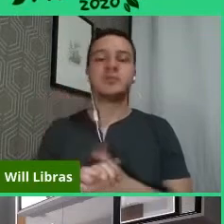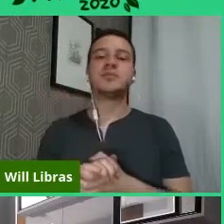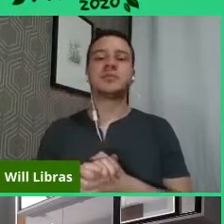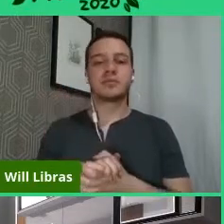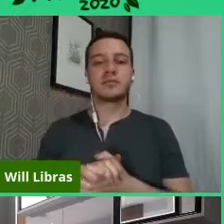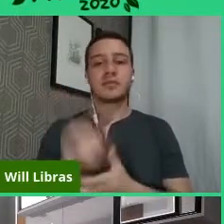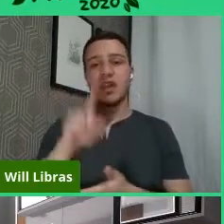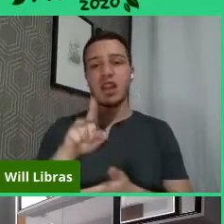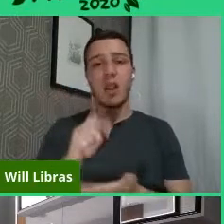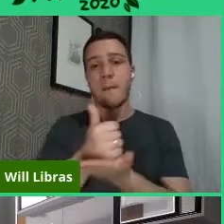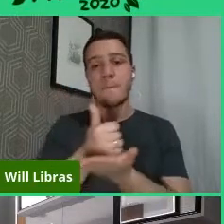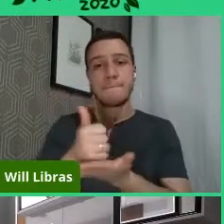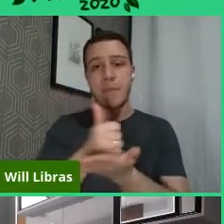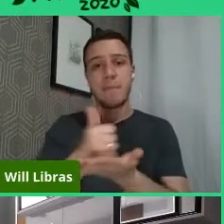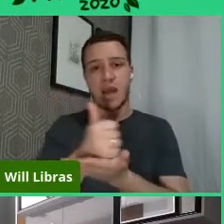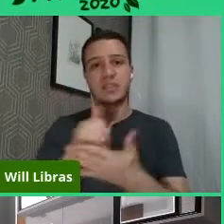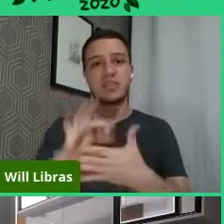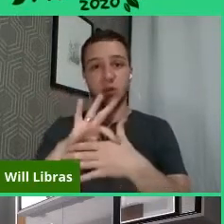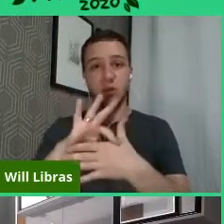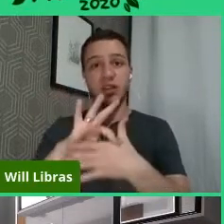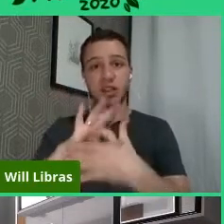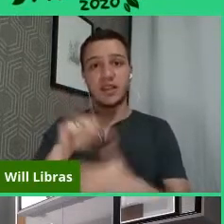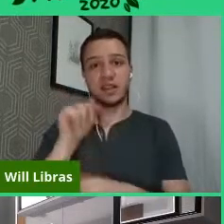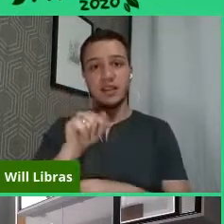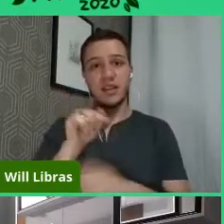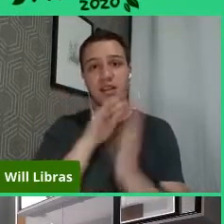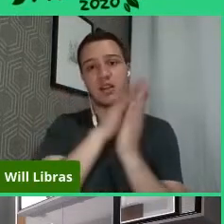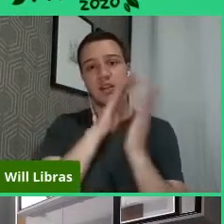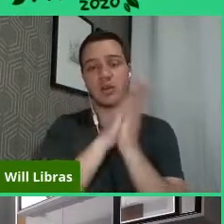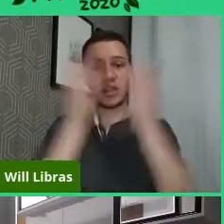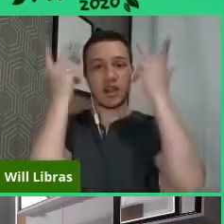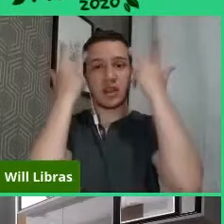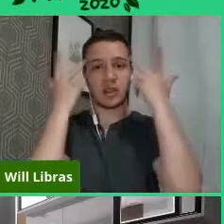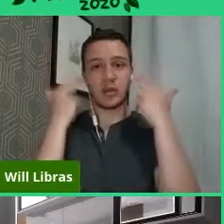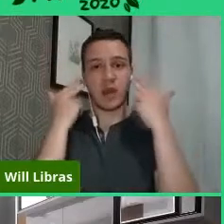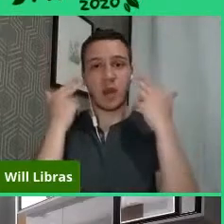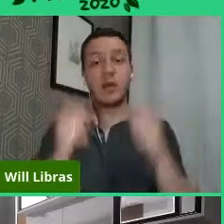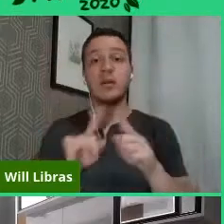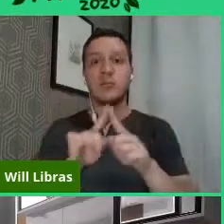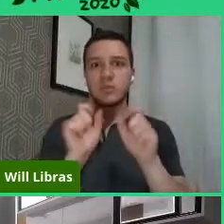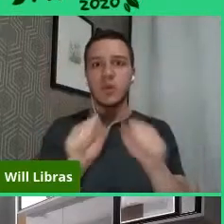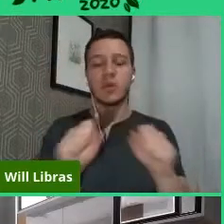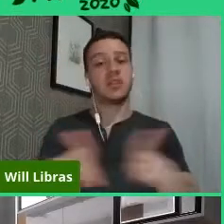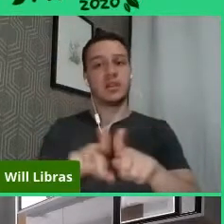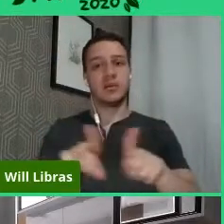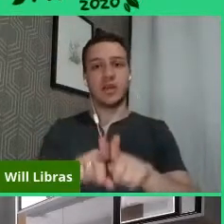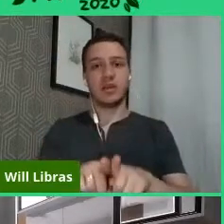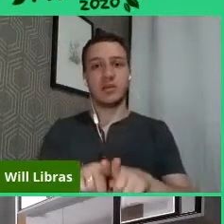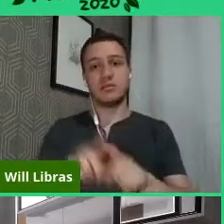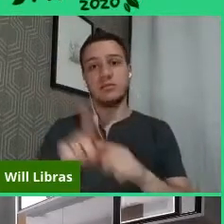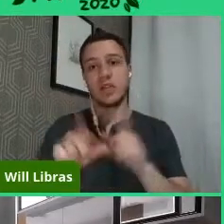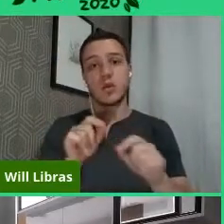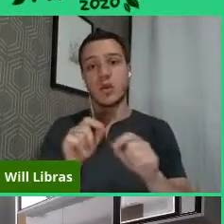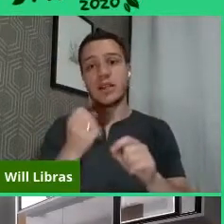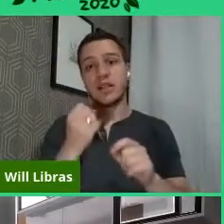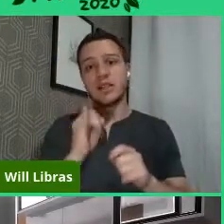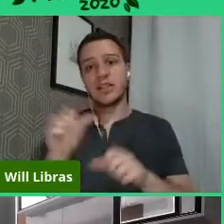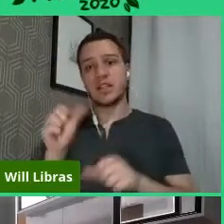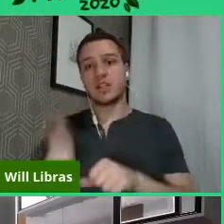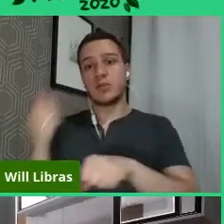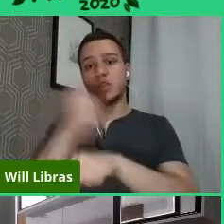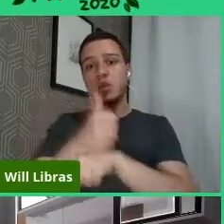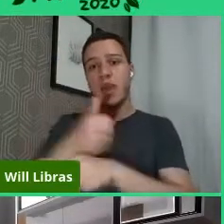base proteica desse sanduíche natural, mas ele pode ser também uma alternativa à manteiga,